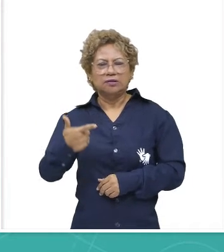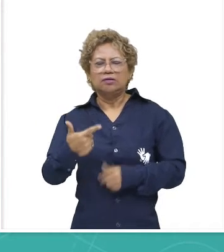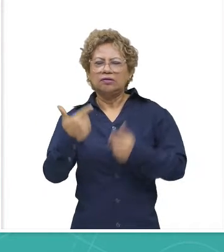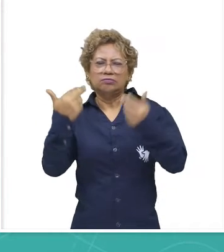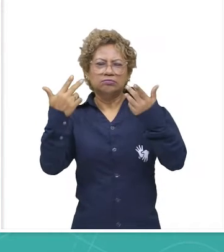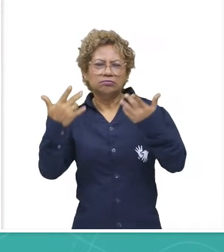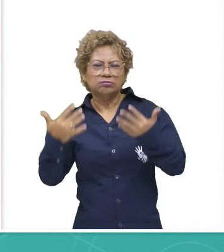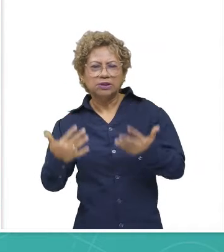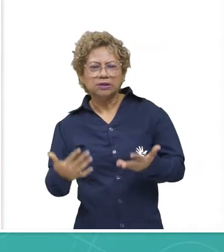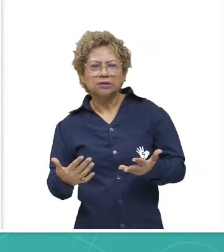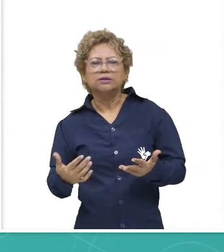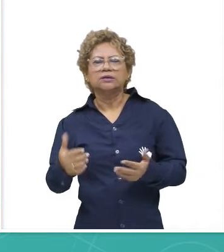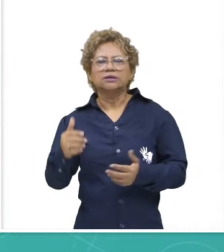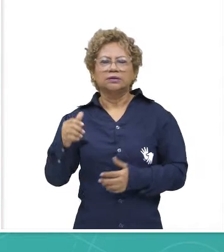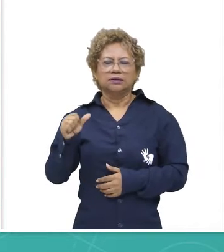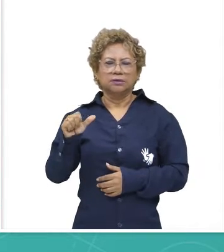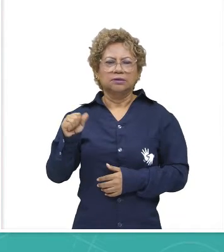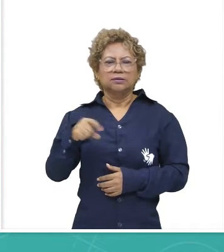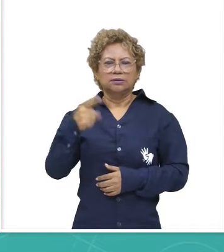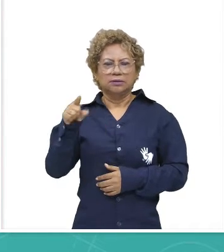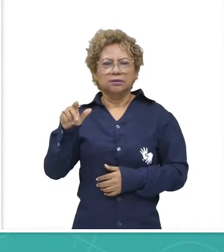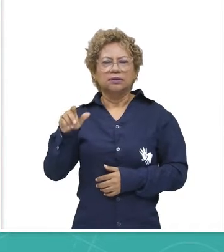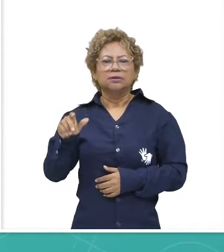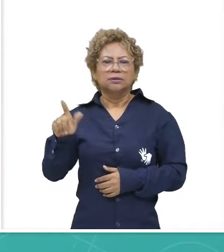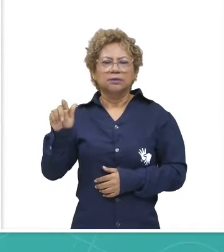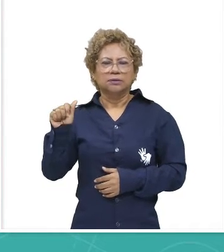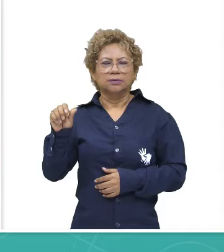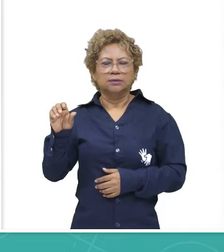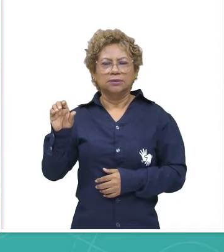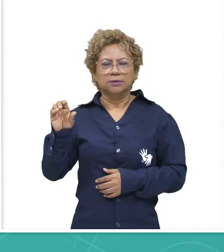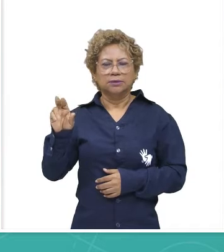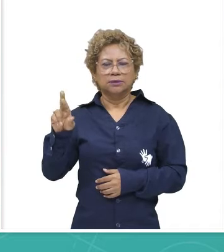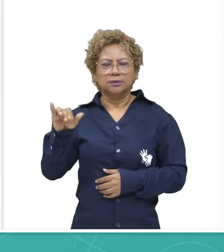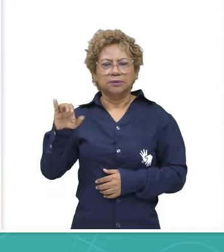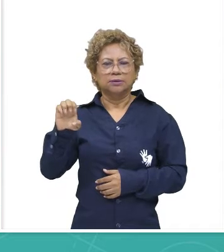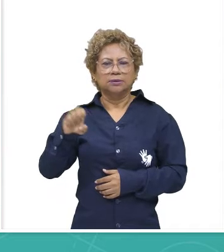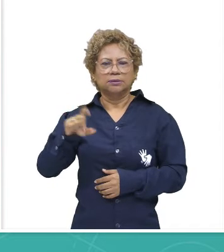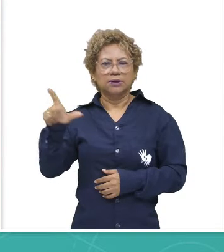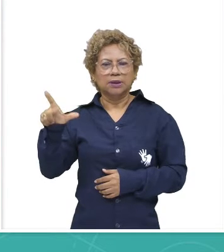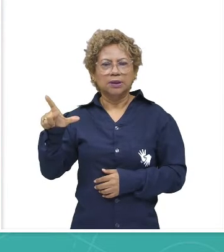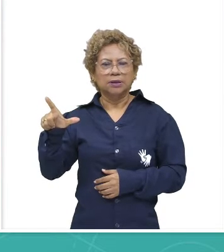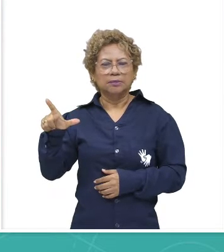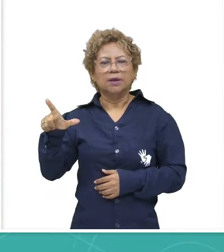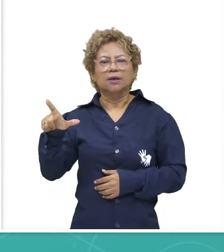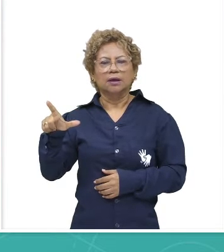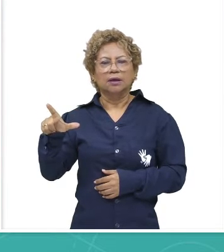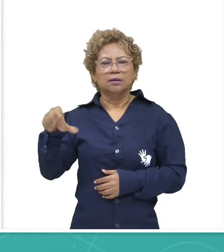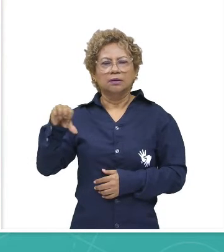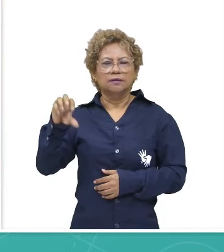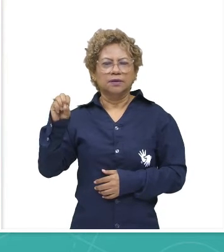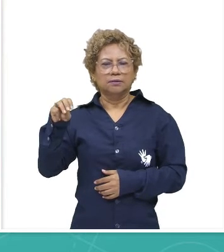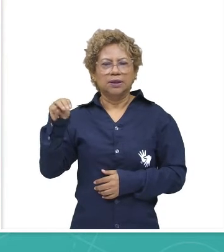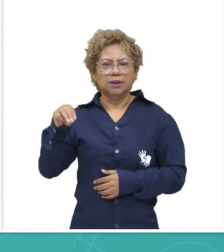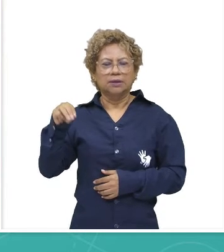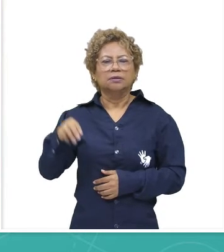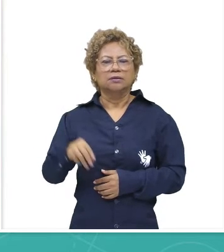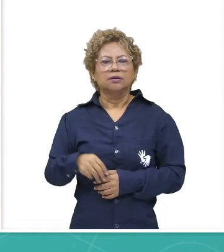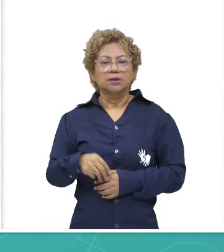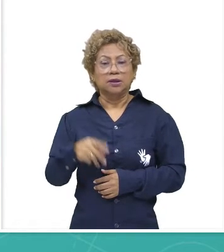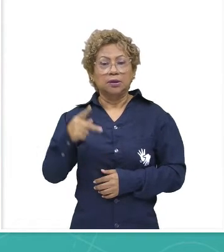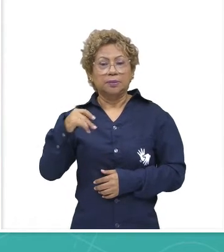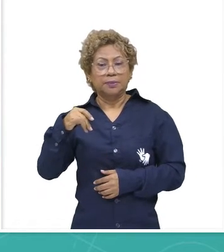Ele tem 2.993 metros. Então, para a pessoa subir no Pico da Neblina, ela tem que fazer